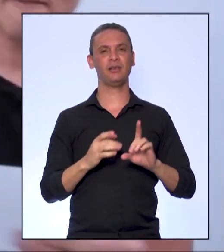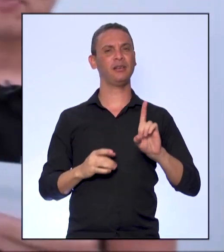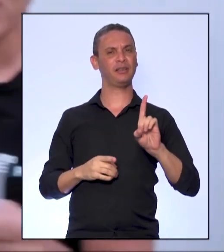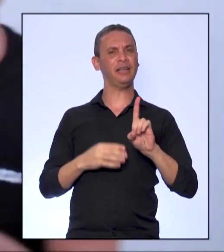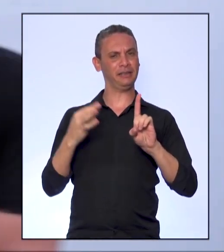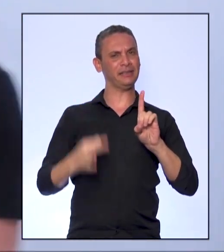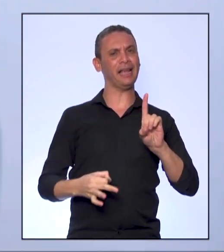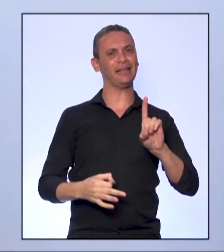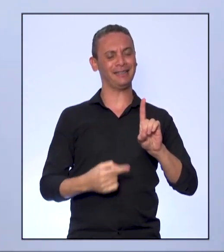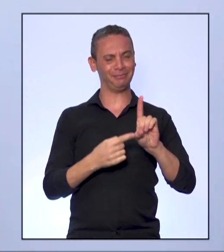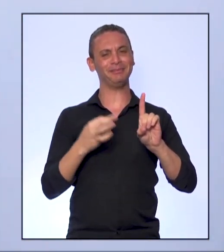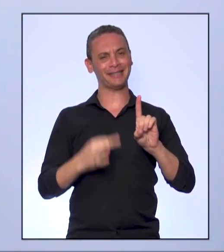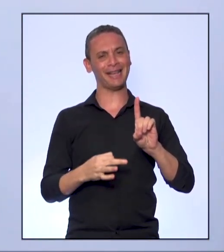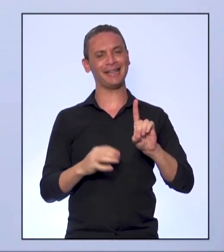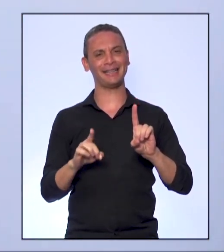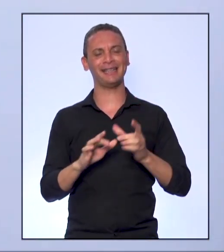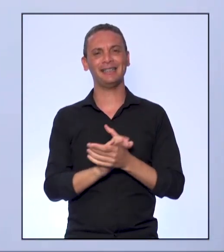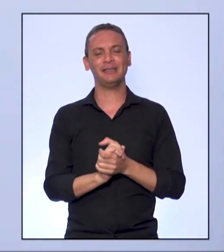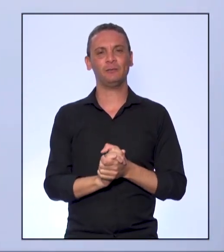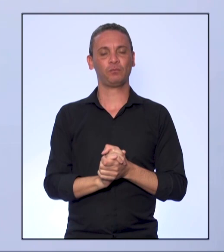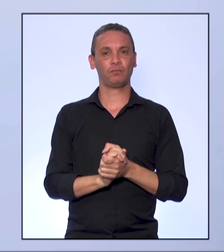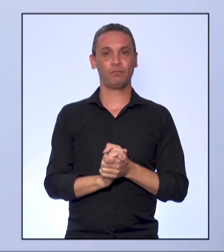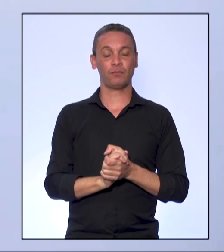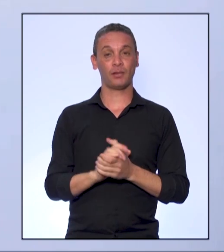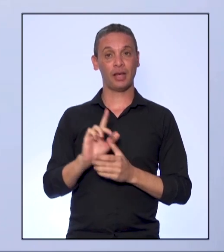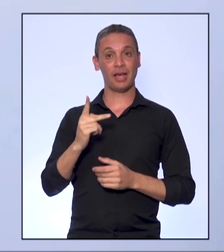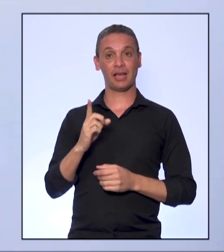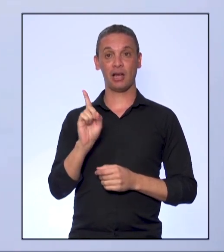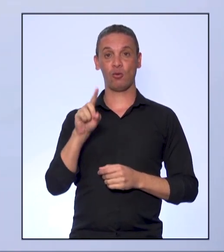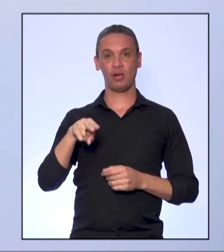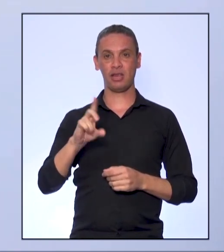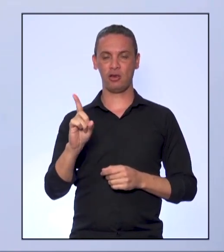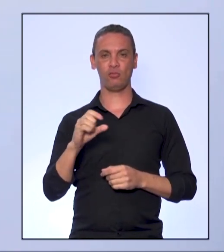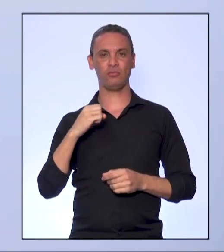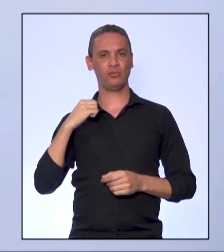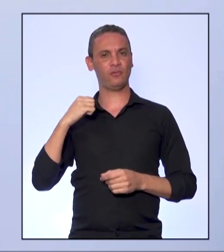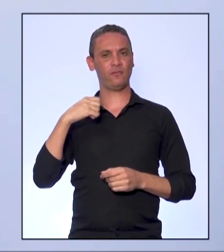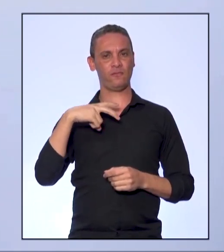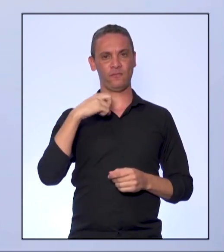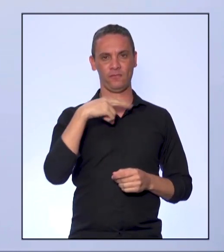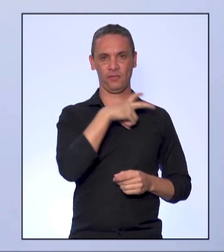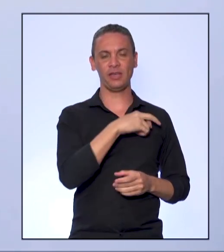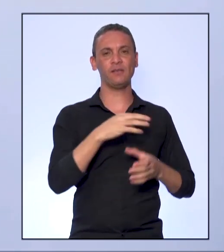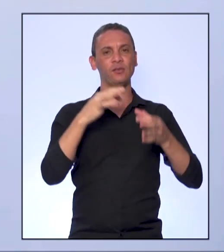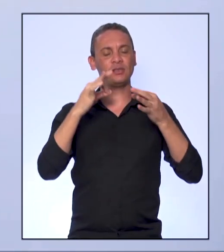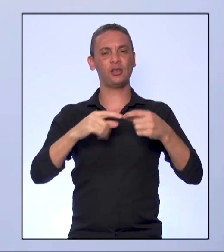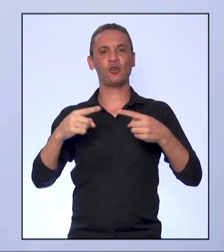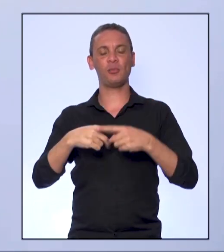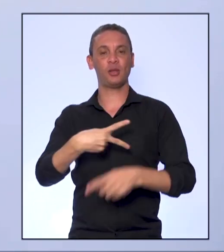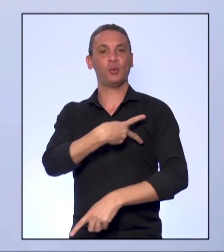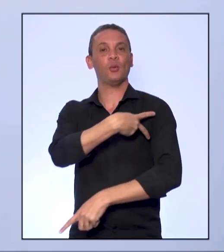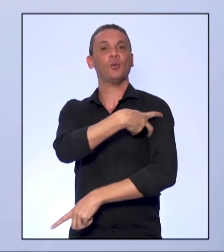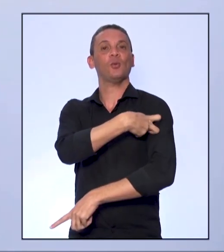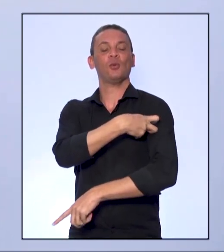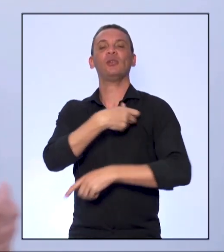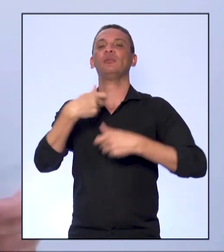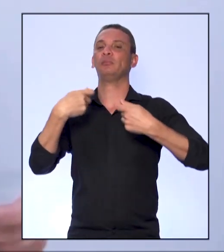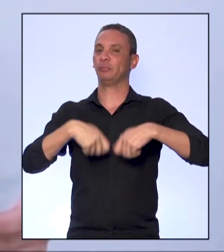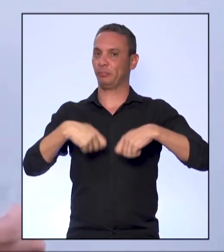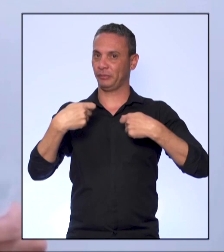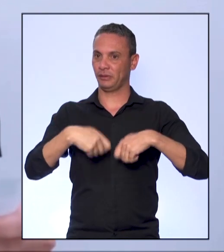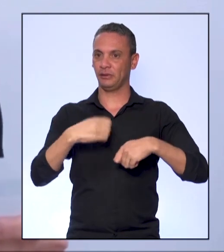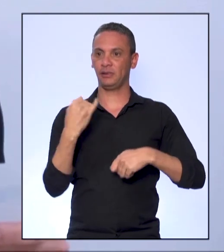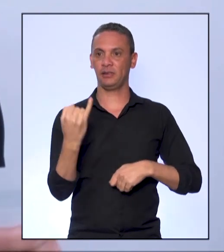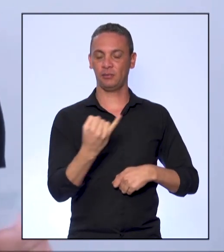letra D, né? A imunização do H1N1 causada por vírus deve ser feita por meio da vacinação. Além